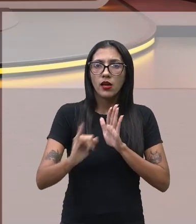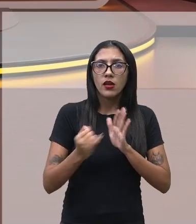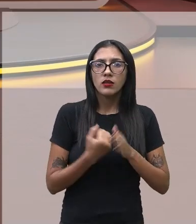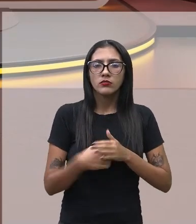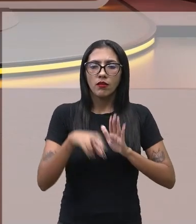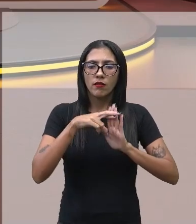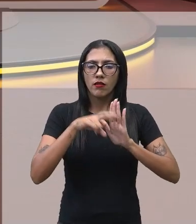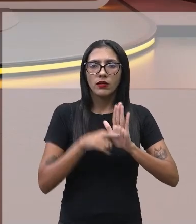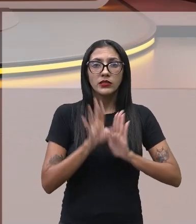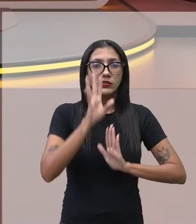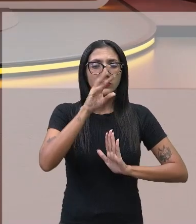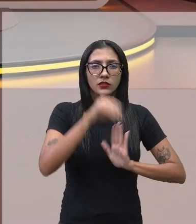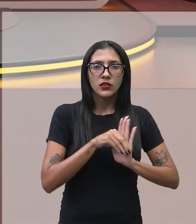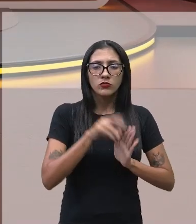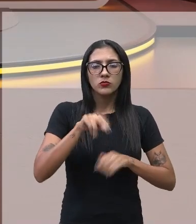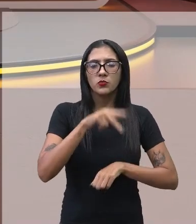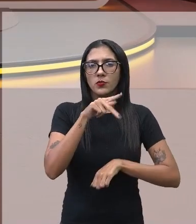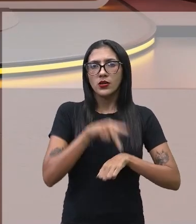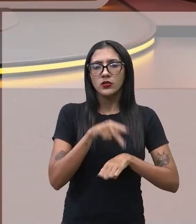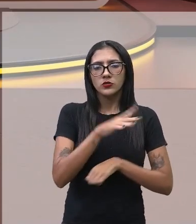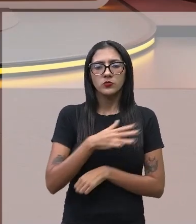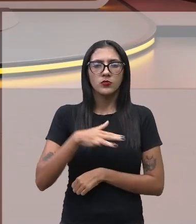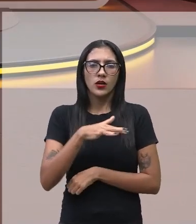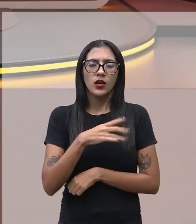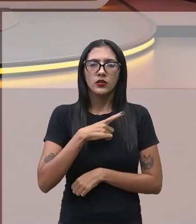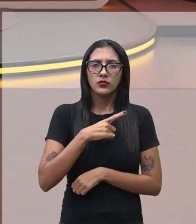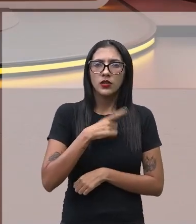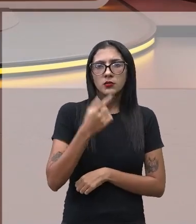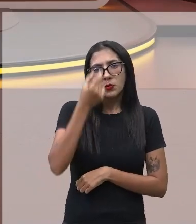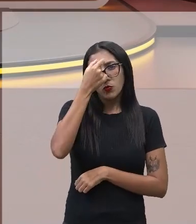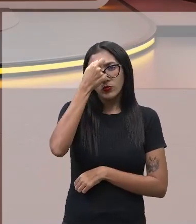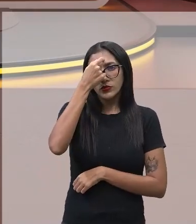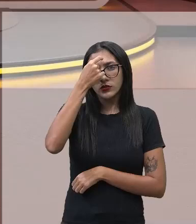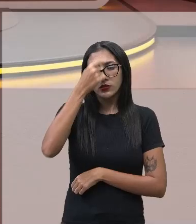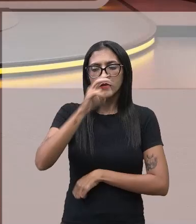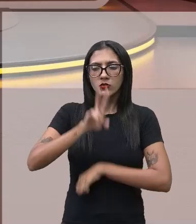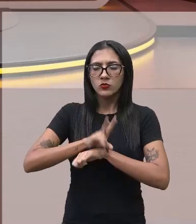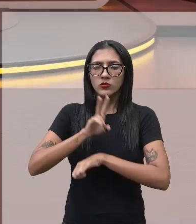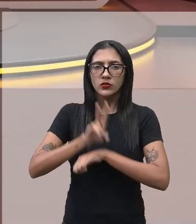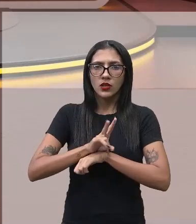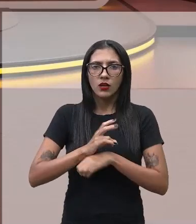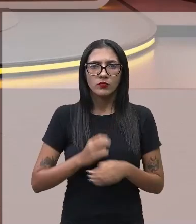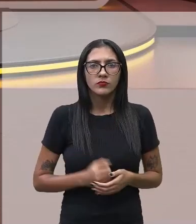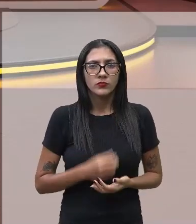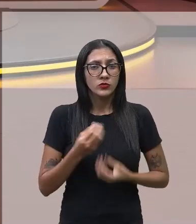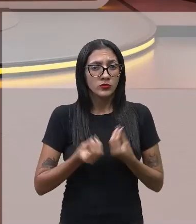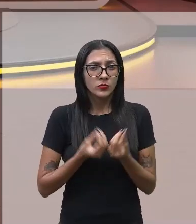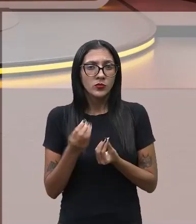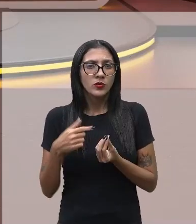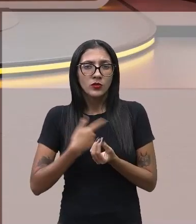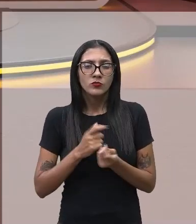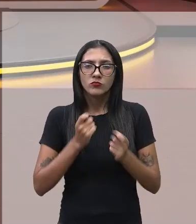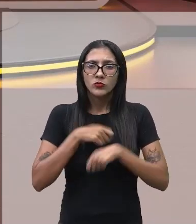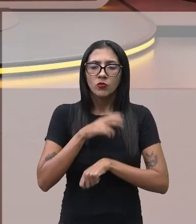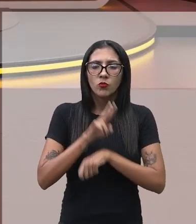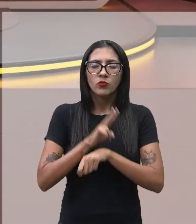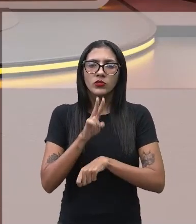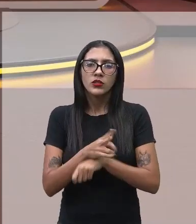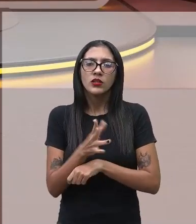de um país, de uma região, estão tratando disso? Como que a gente tem conseguido manter algumas